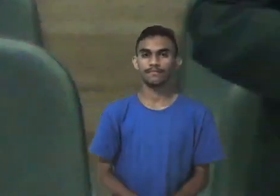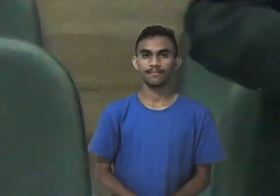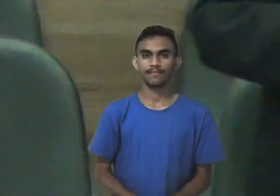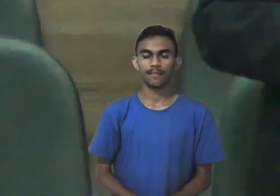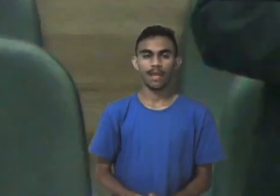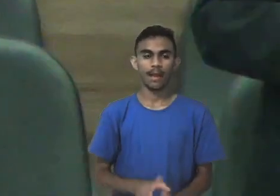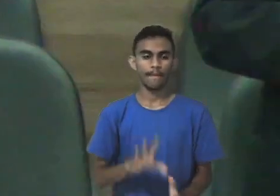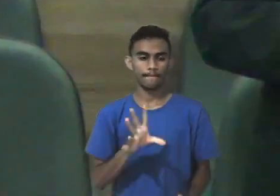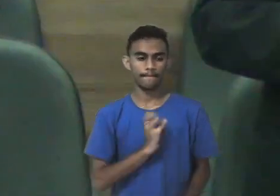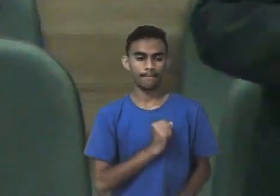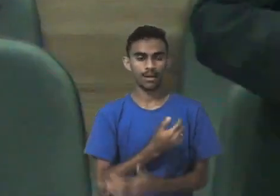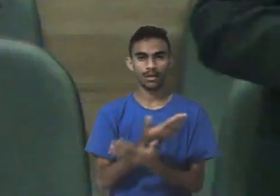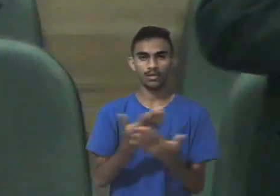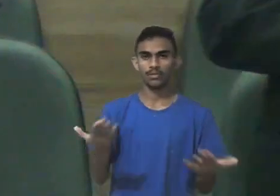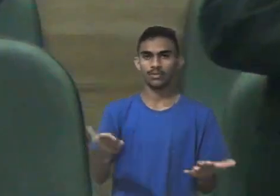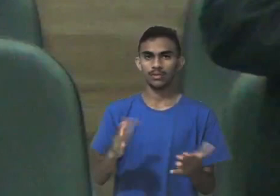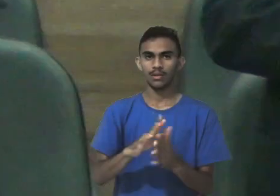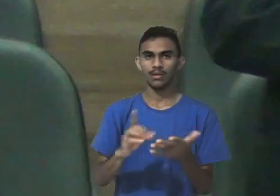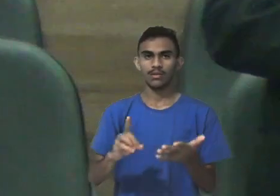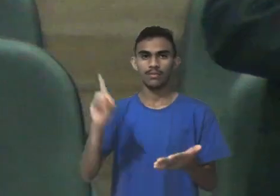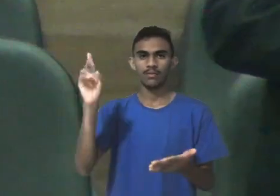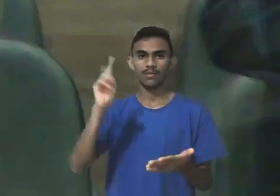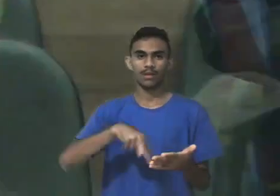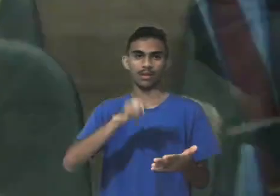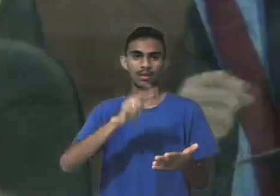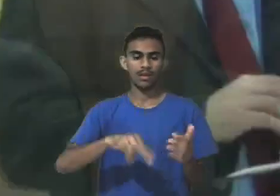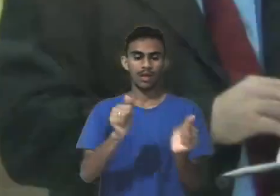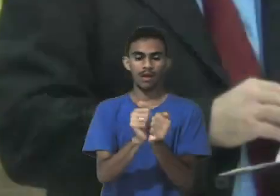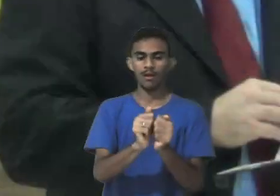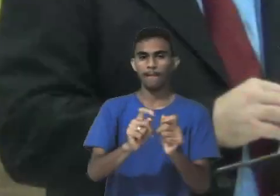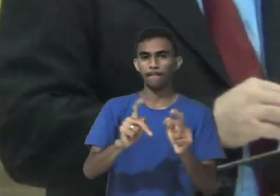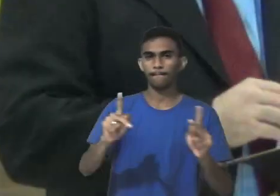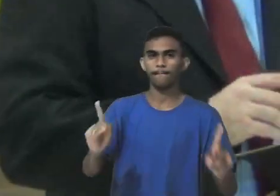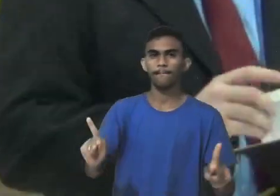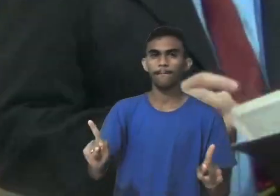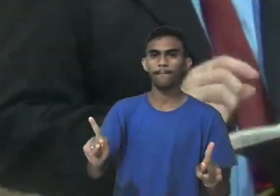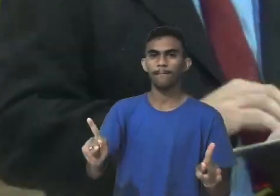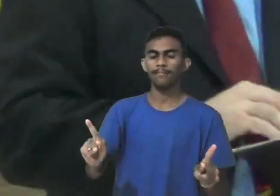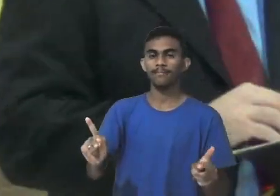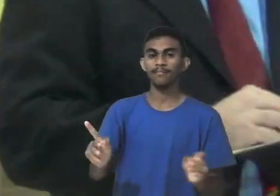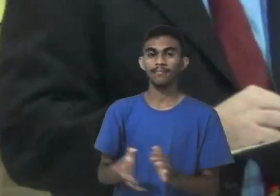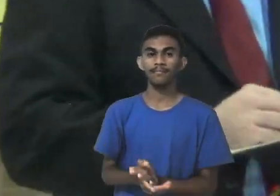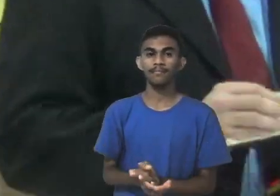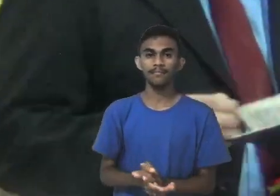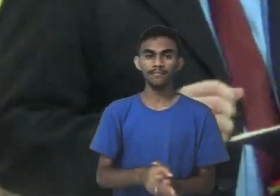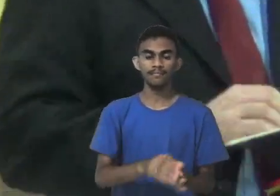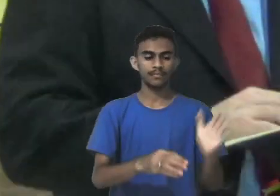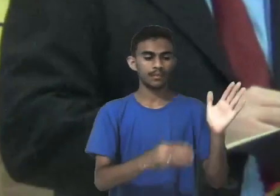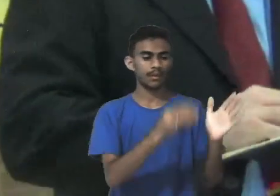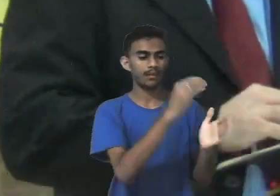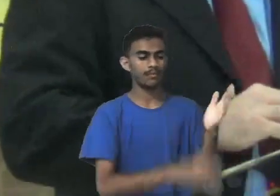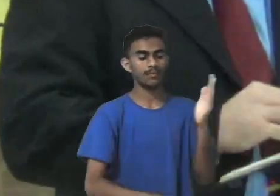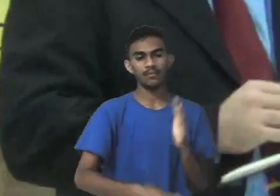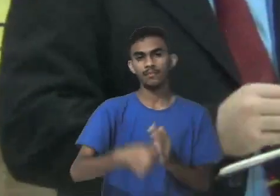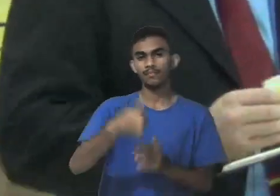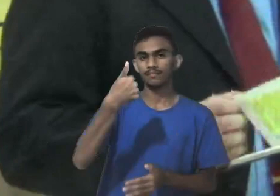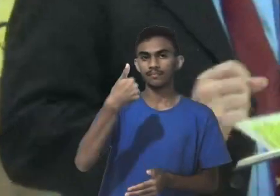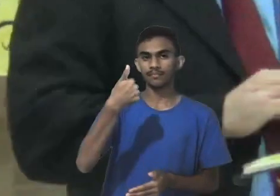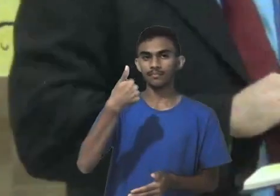Meus queridos, abra sua Bíblia no livro do Apocalipse, no capítulo 1.